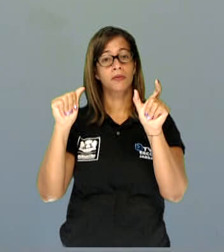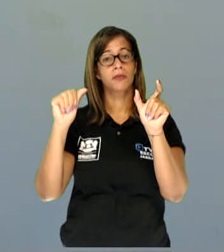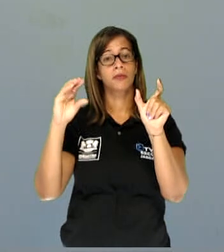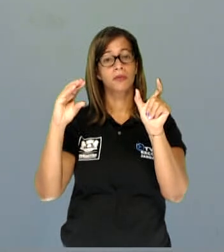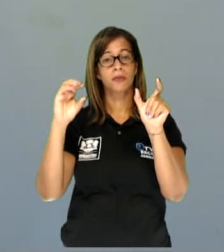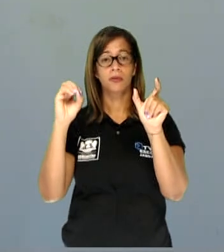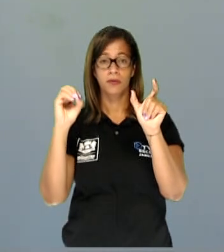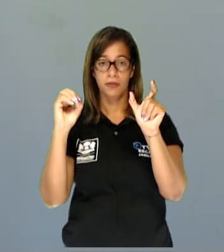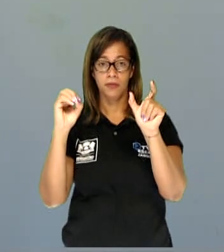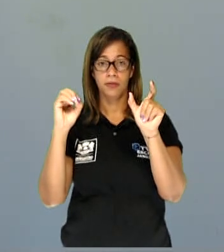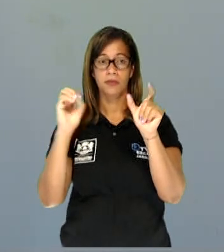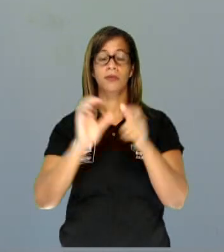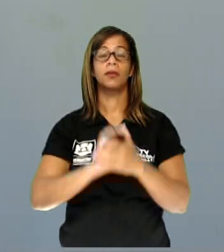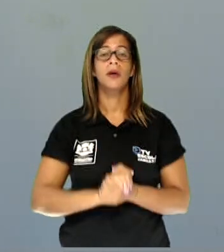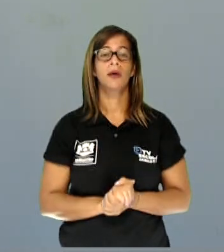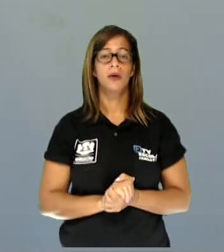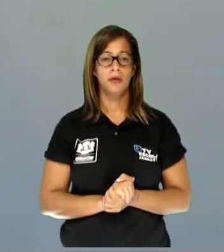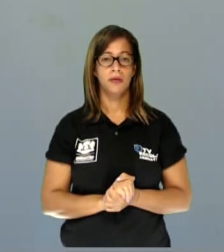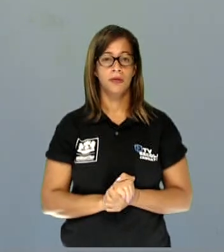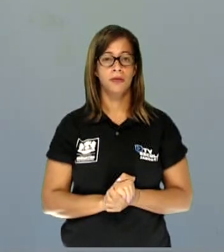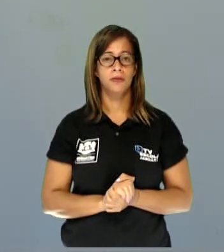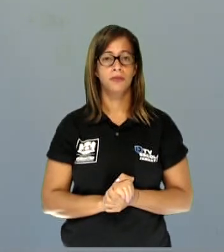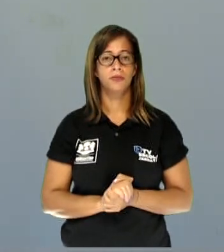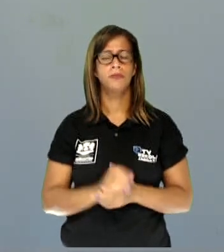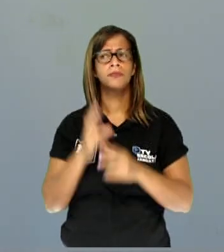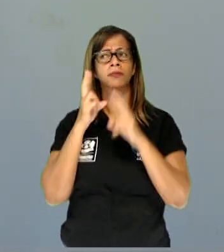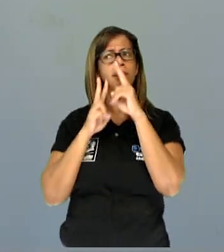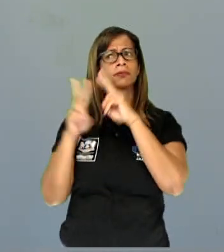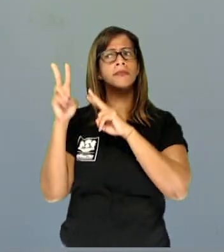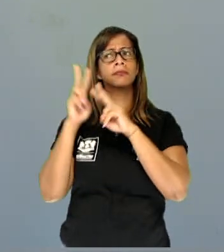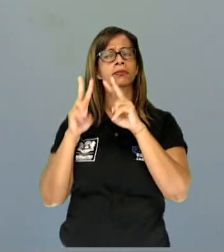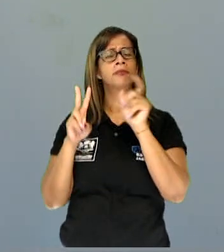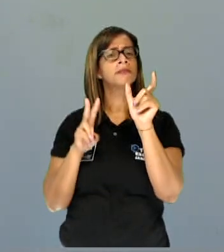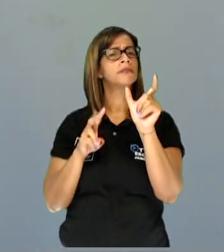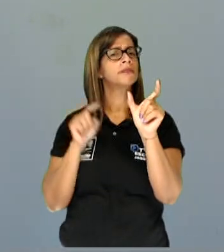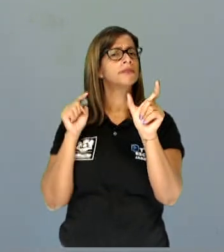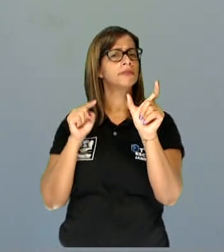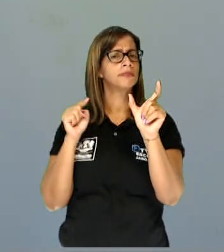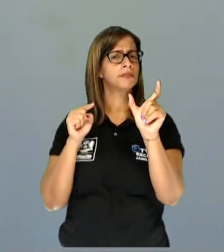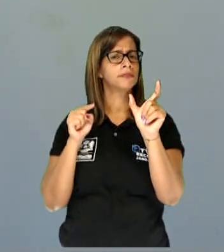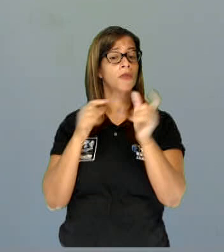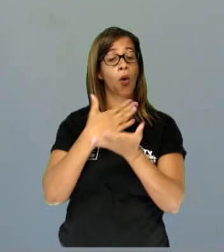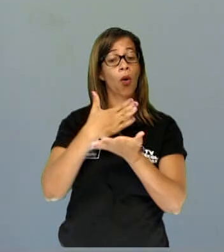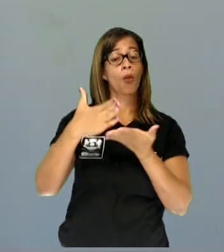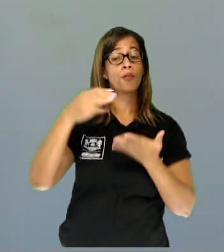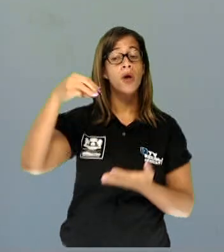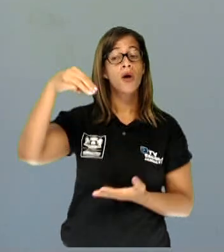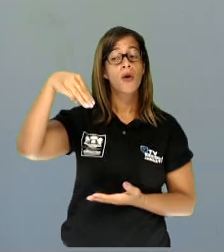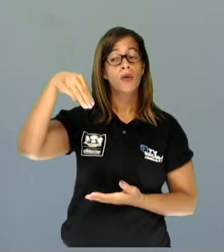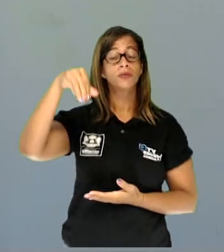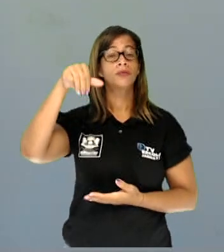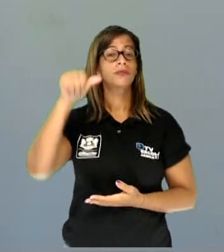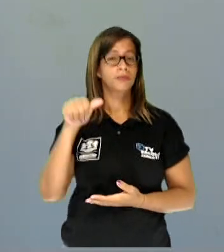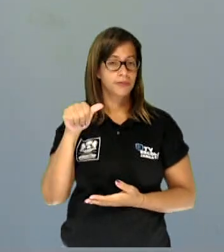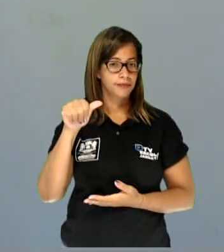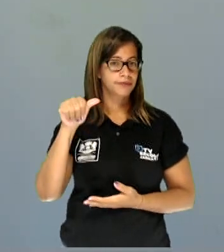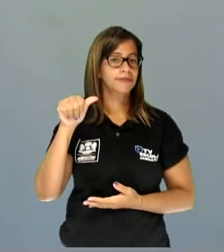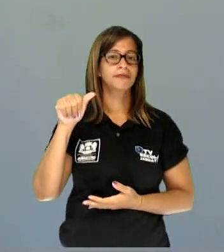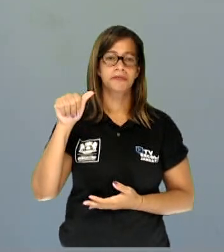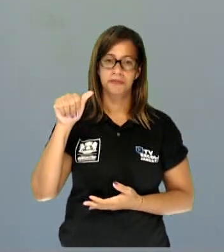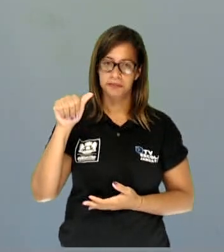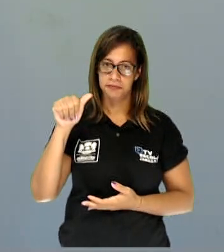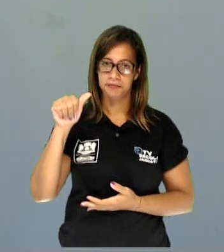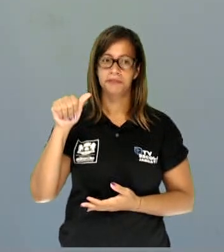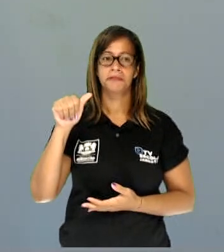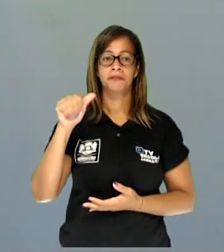ela termina. Ma. Começa com MA. Muito bem.